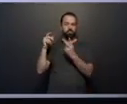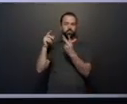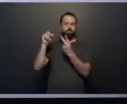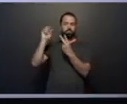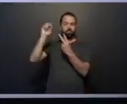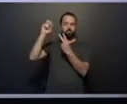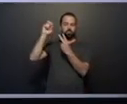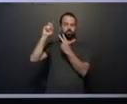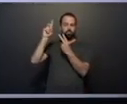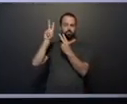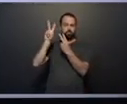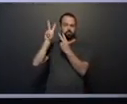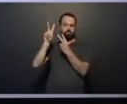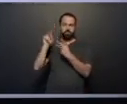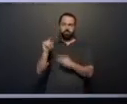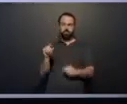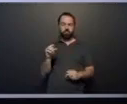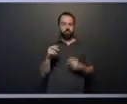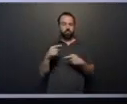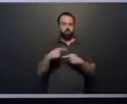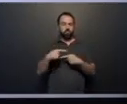dos quadrados dos catetos.